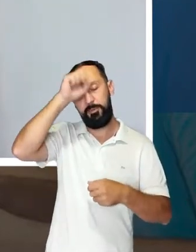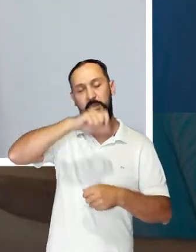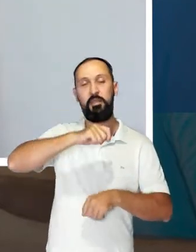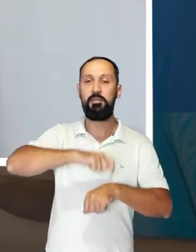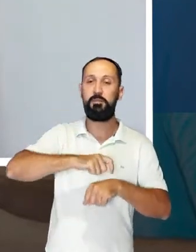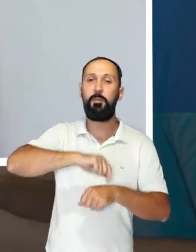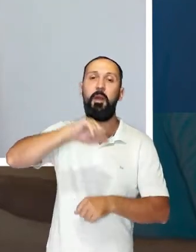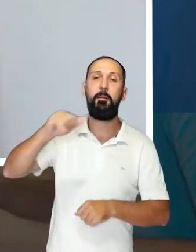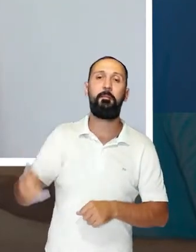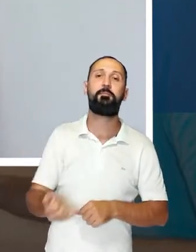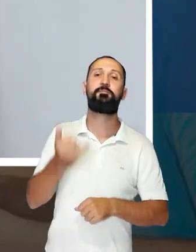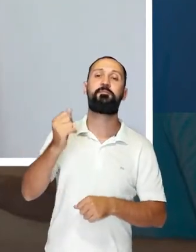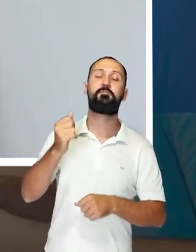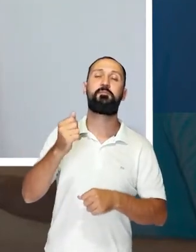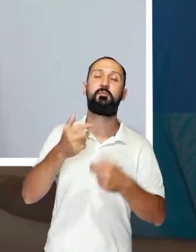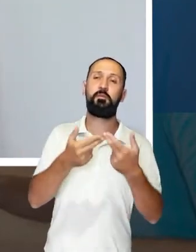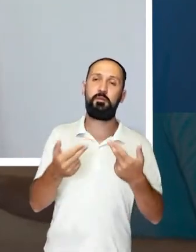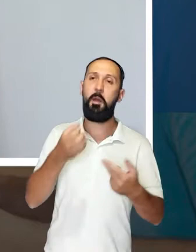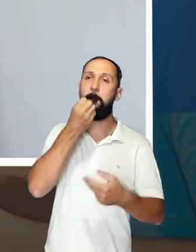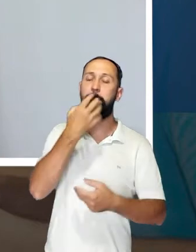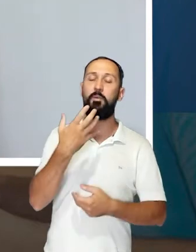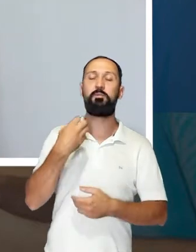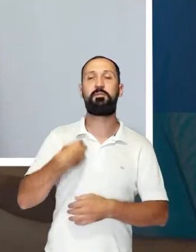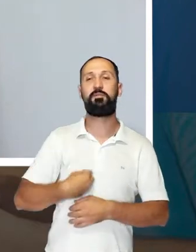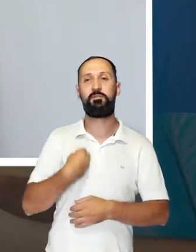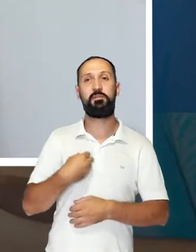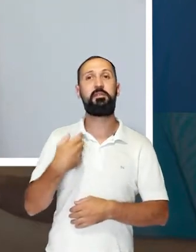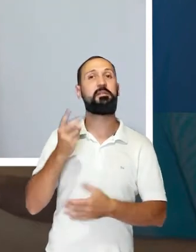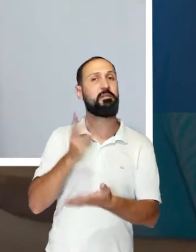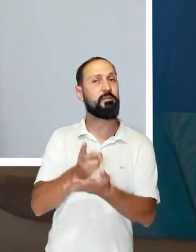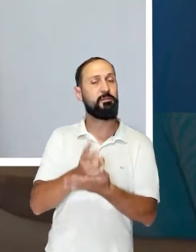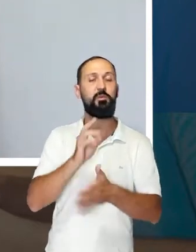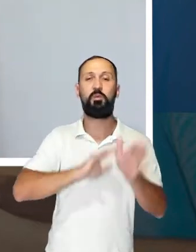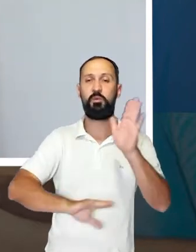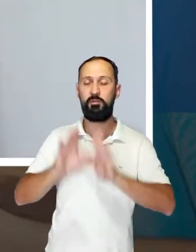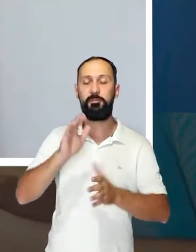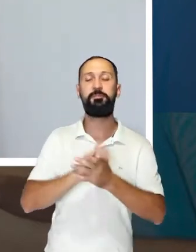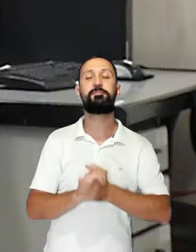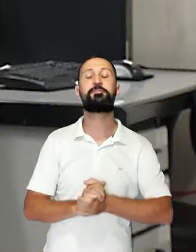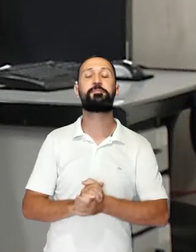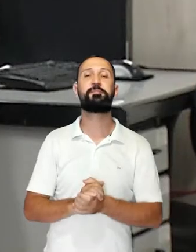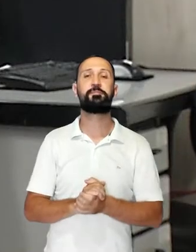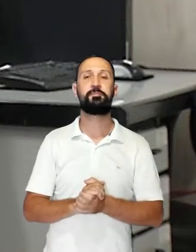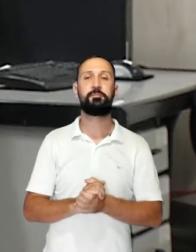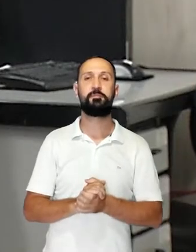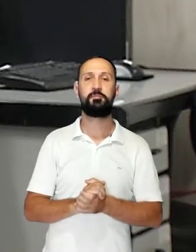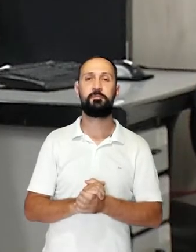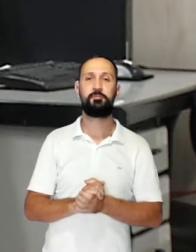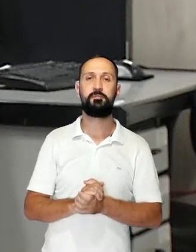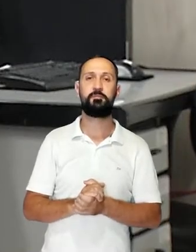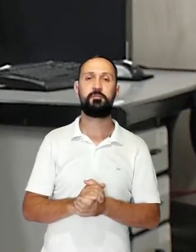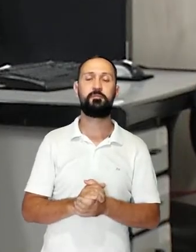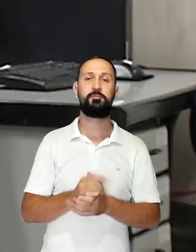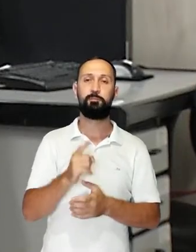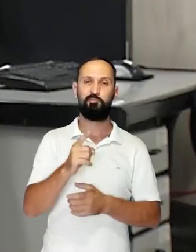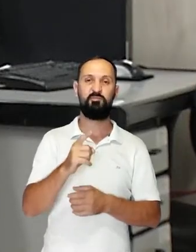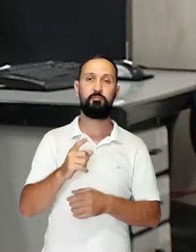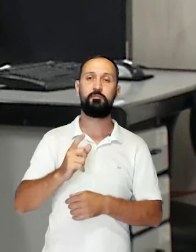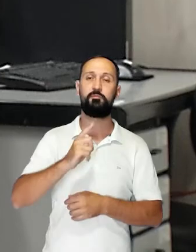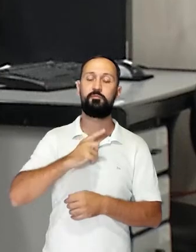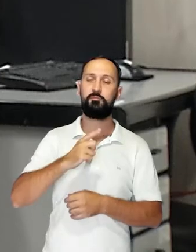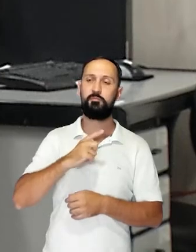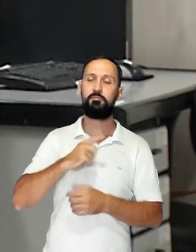tem que aprender a aproveitar as coisas boas da vida, com moderação, é claro. Com certeza. E